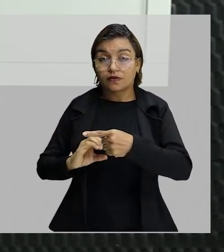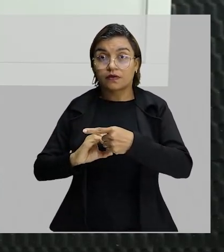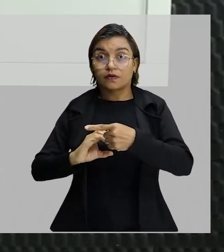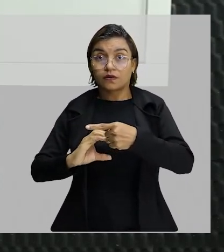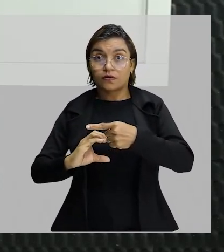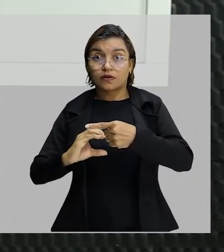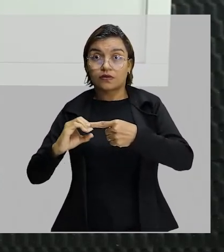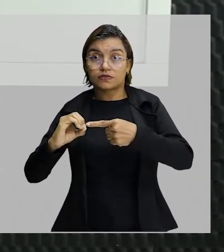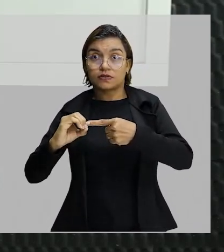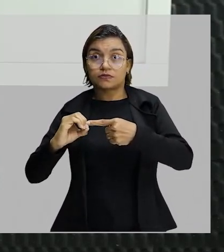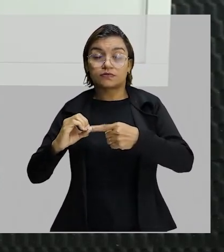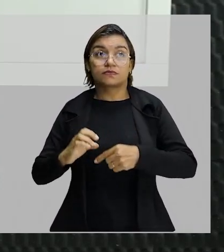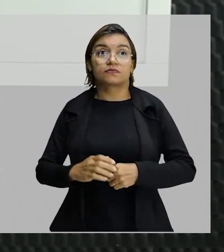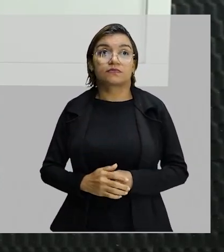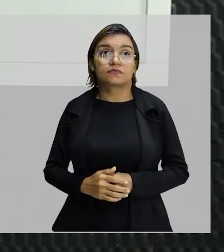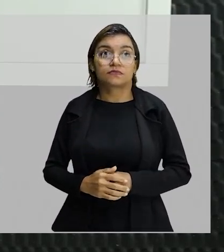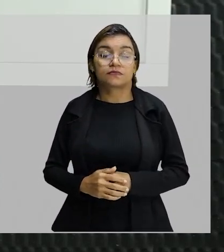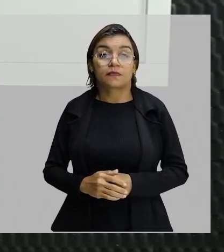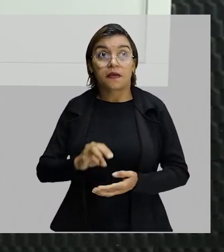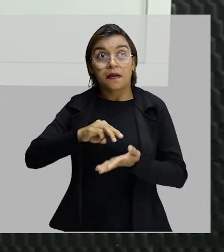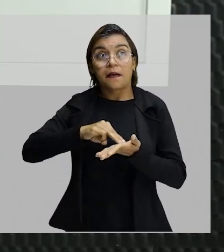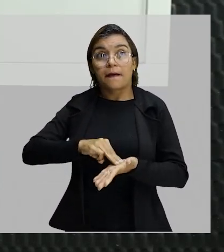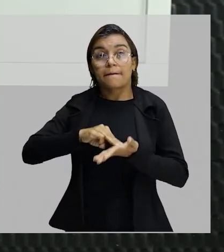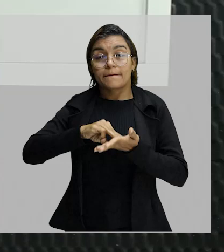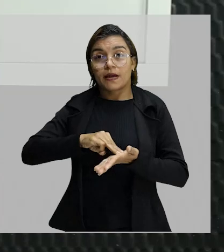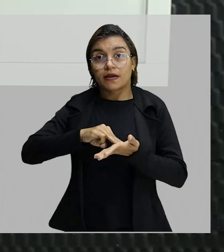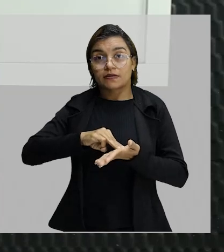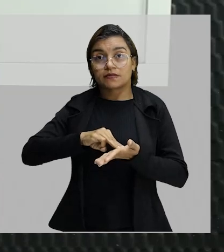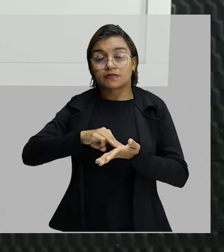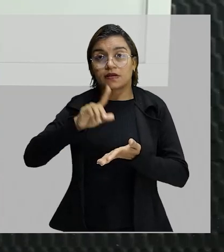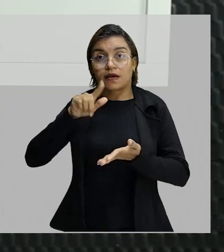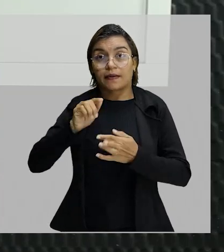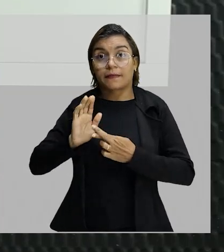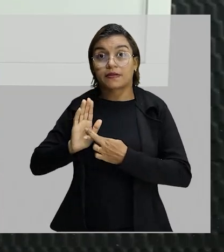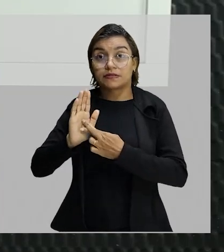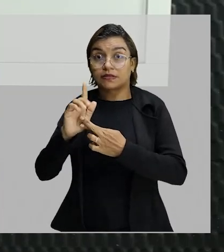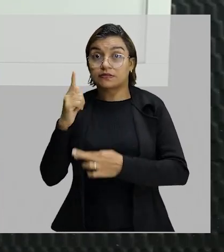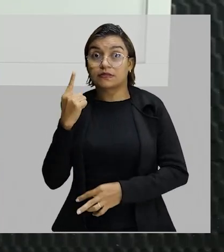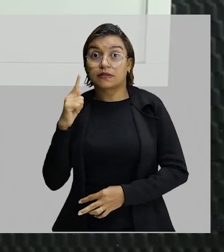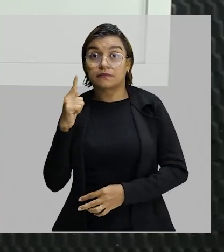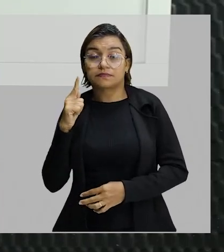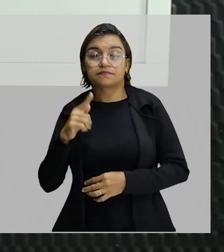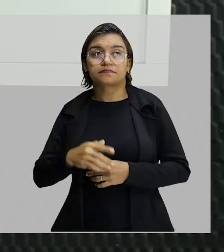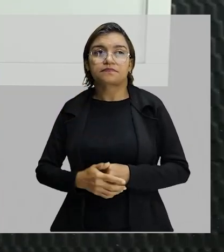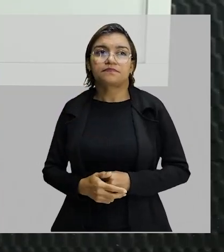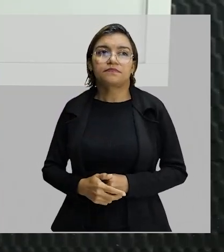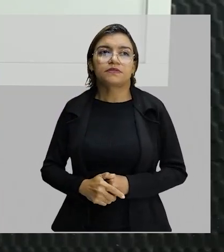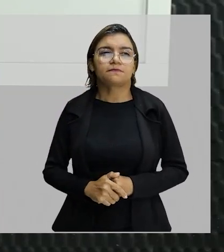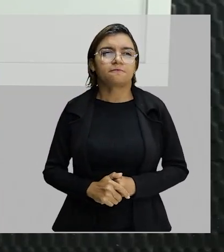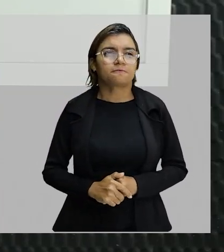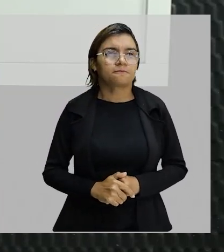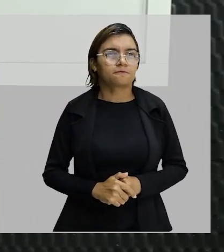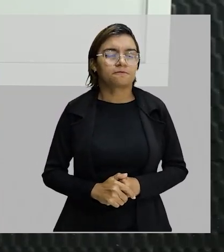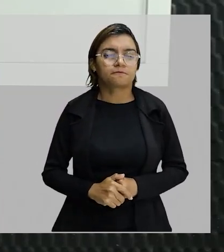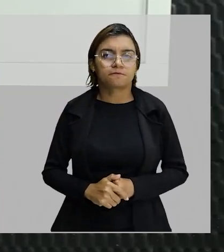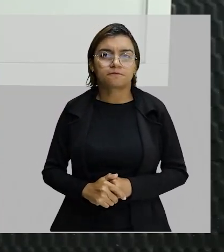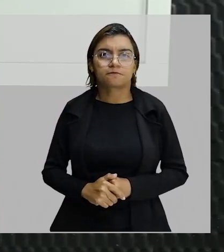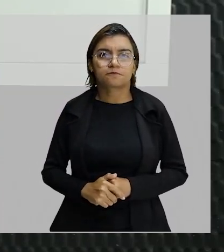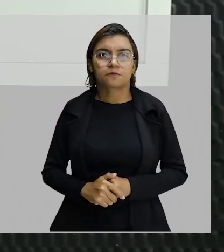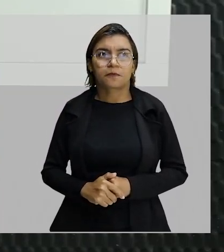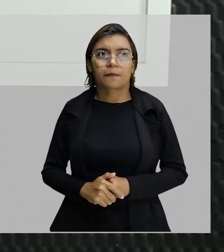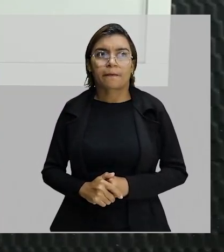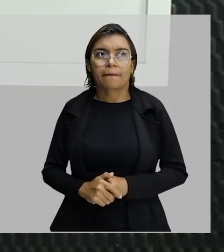seja dado aqui em gramas, ok? Então, o calor